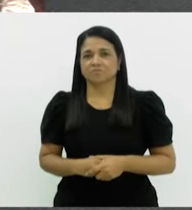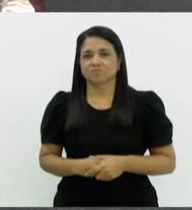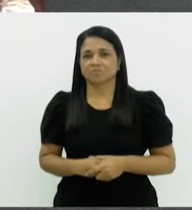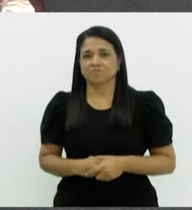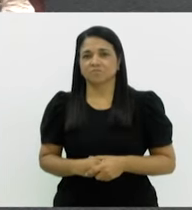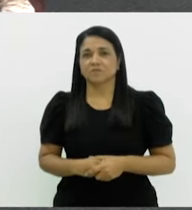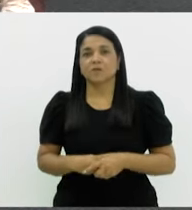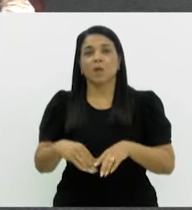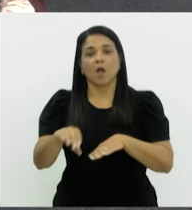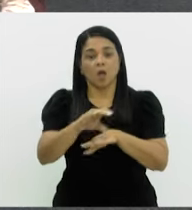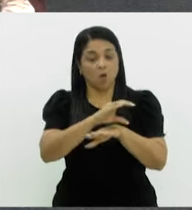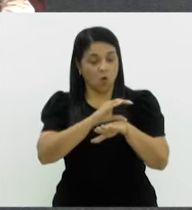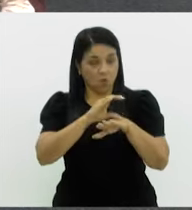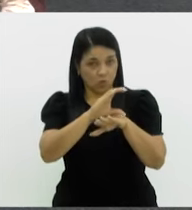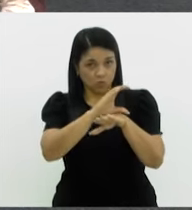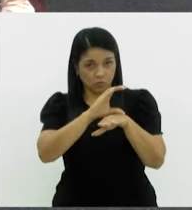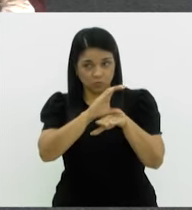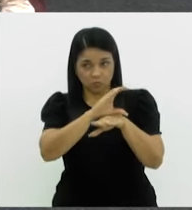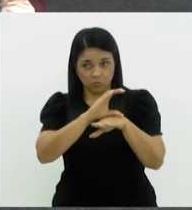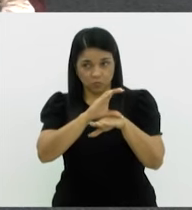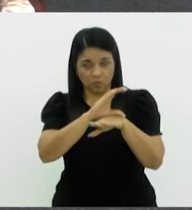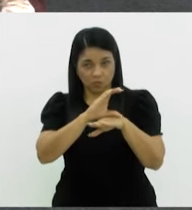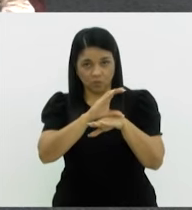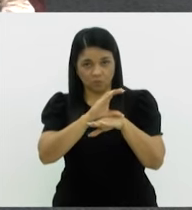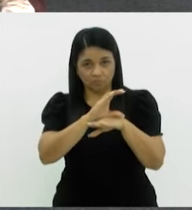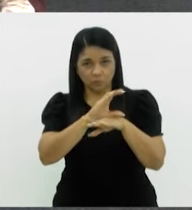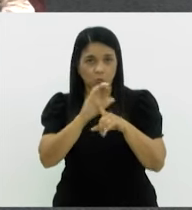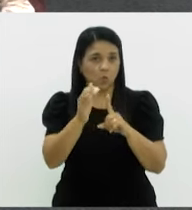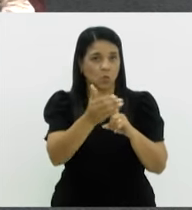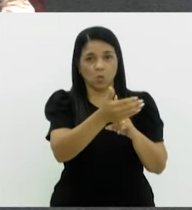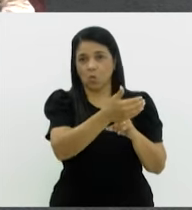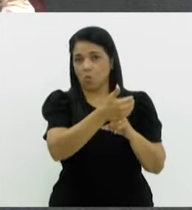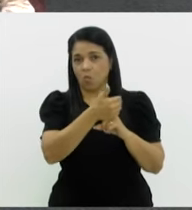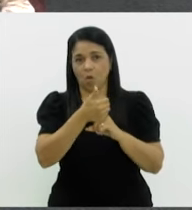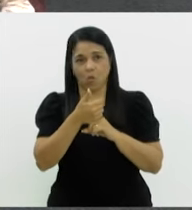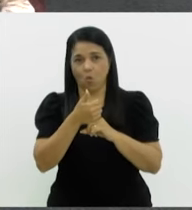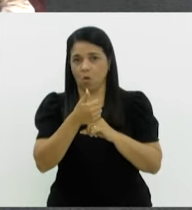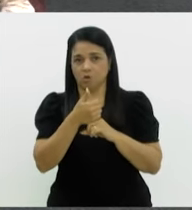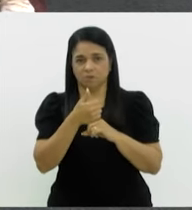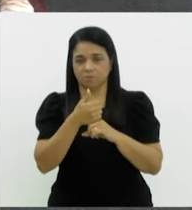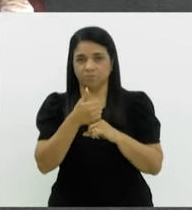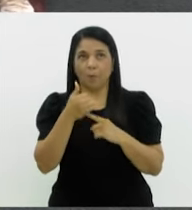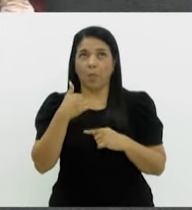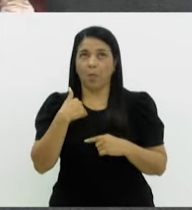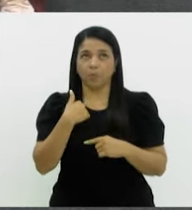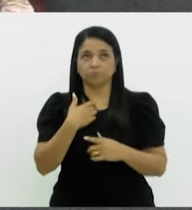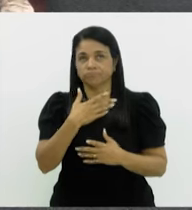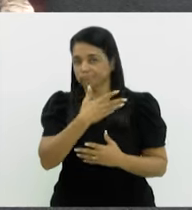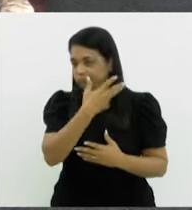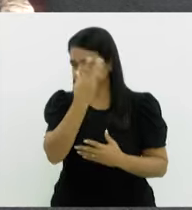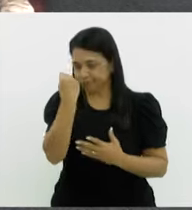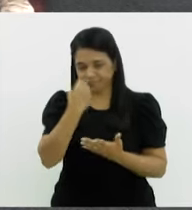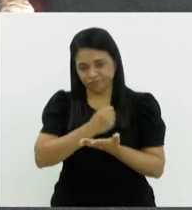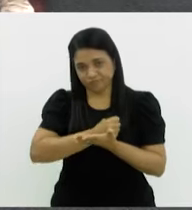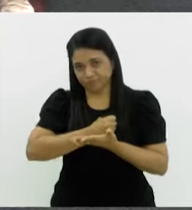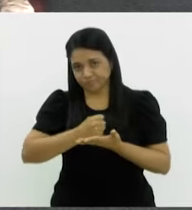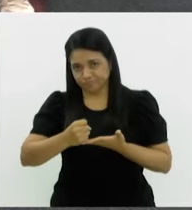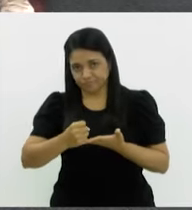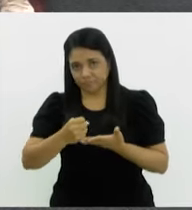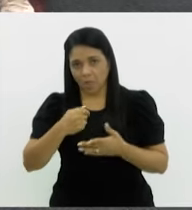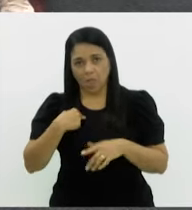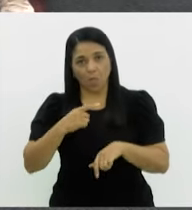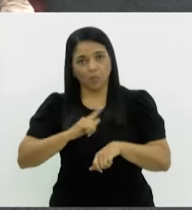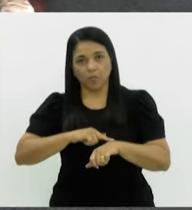a Constituição não acolhe quem dorme. Eu dormi. Não sabia que ele ia aparecer, não deu tempo